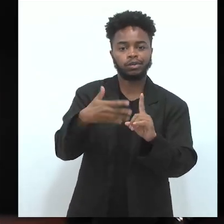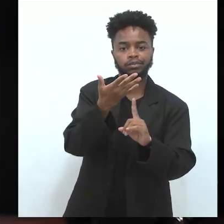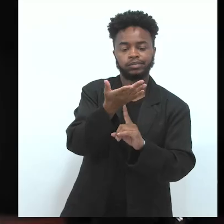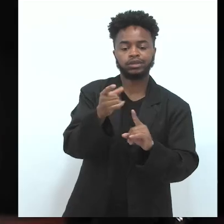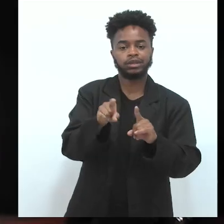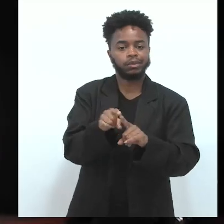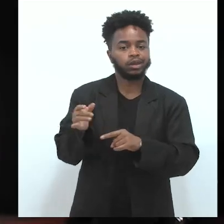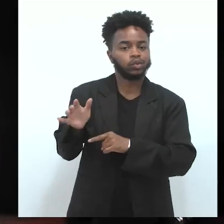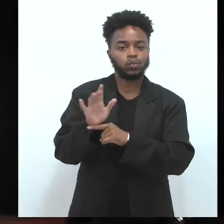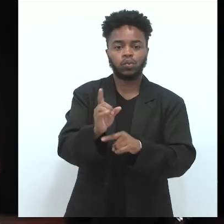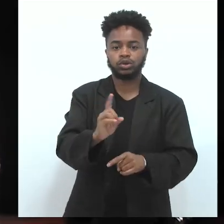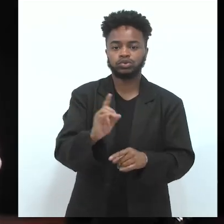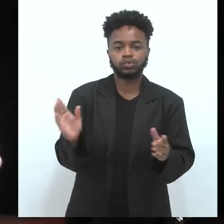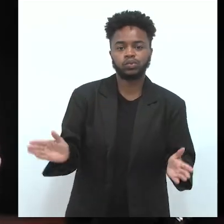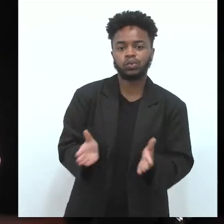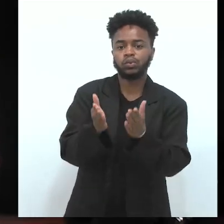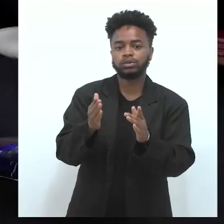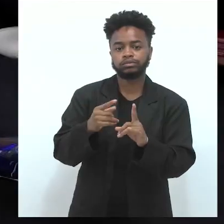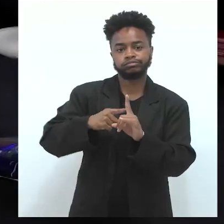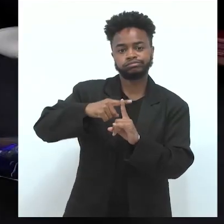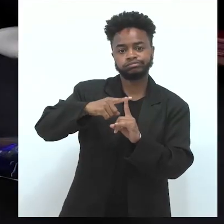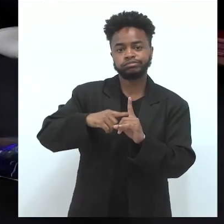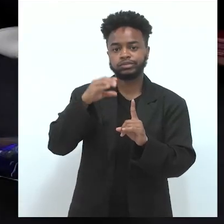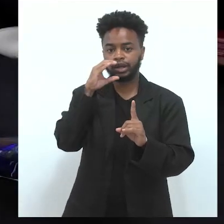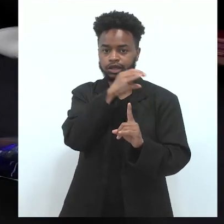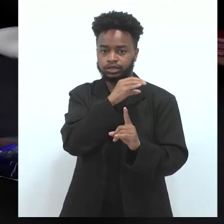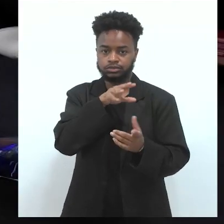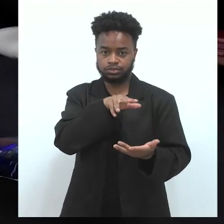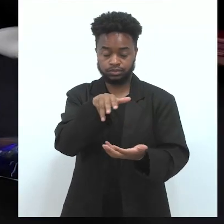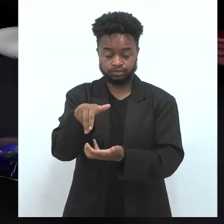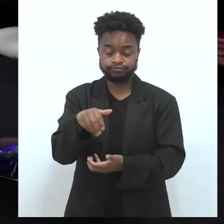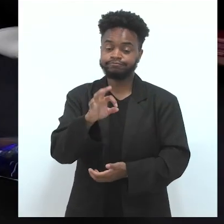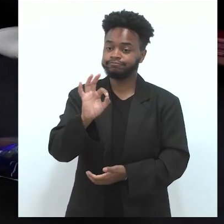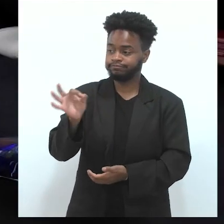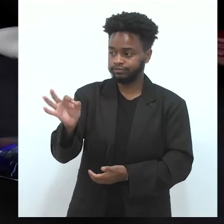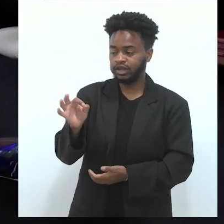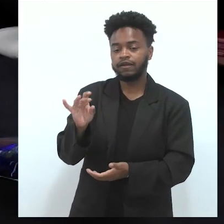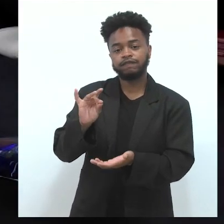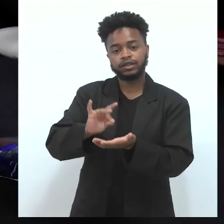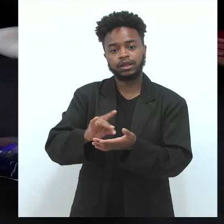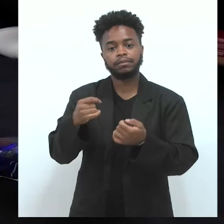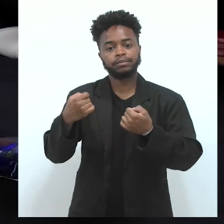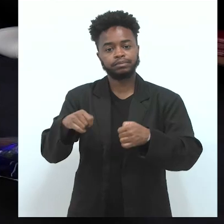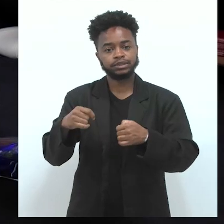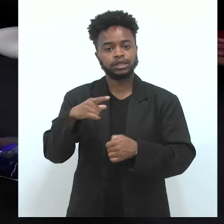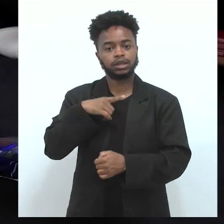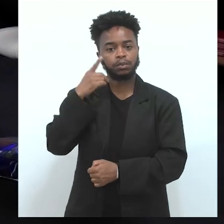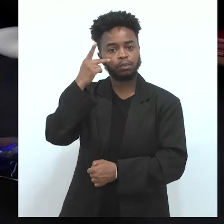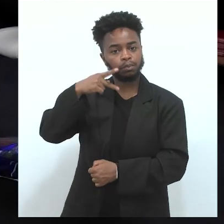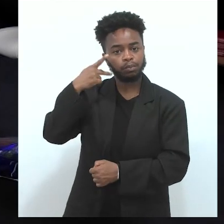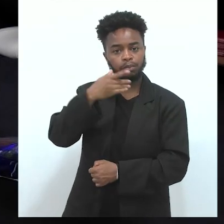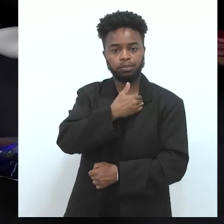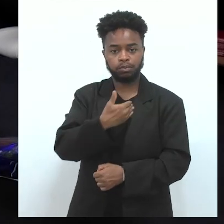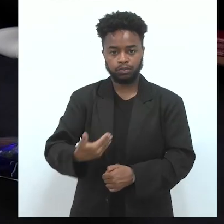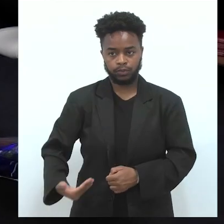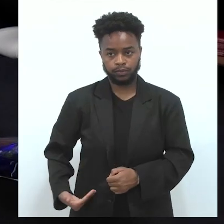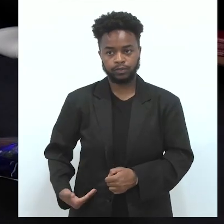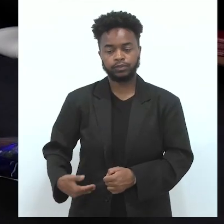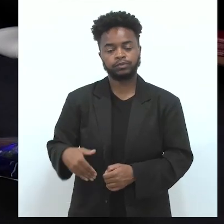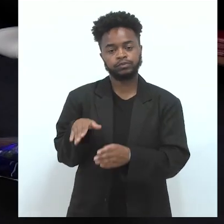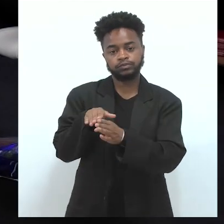não contribuam com esse aquecimento, não é, gente? Na verdade, a gente precisa realmente de ter políticas públicas e, ao